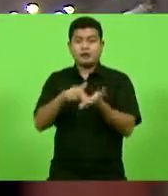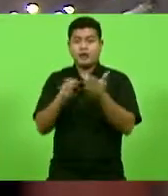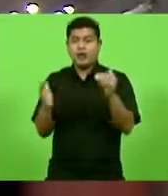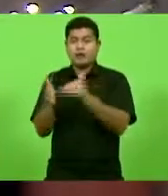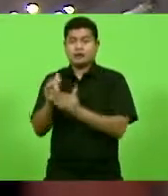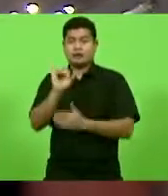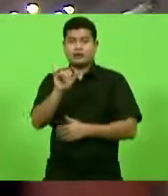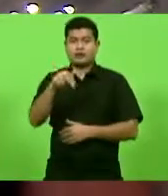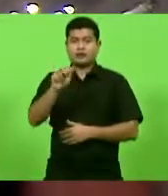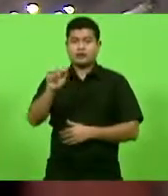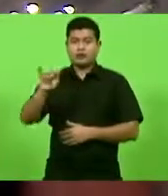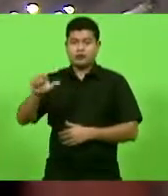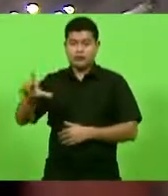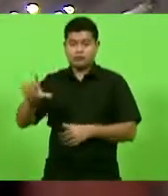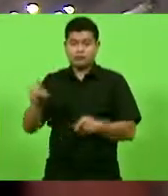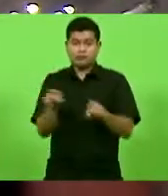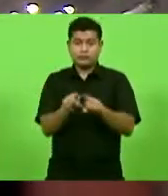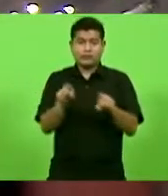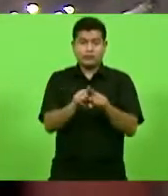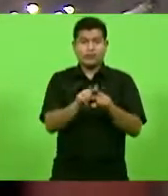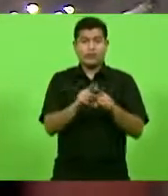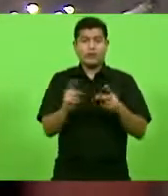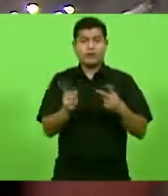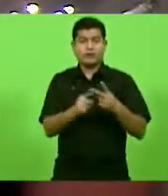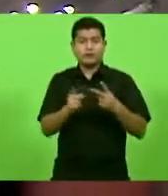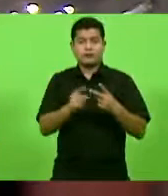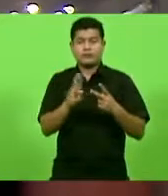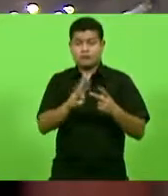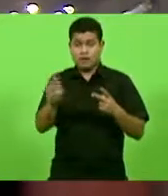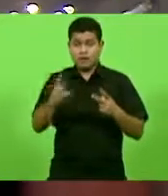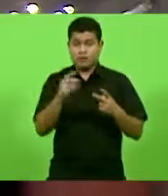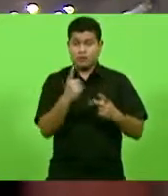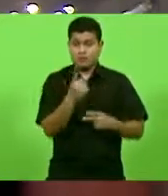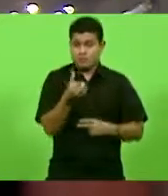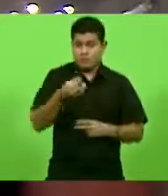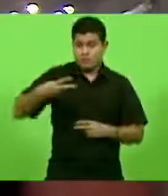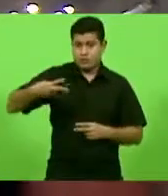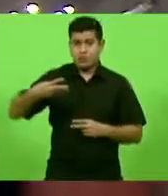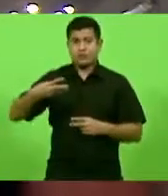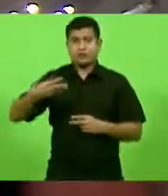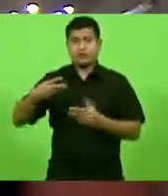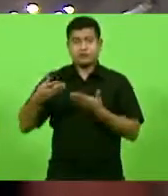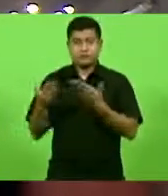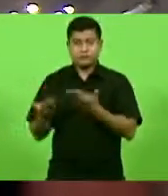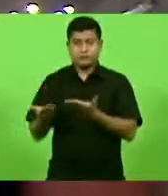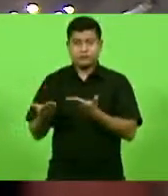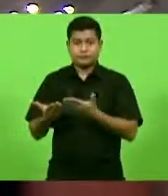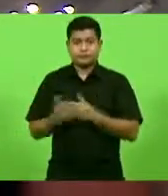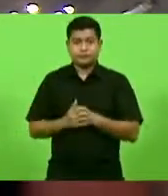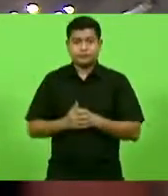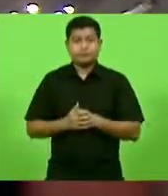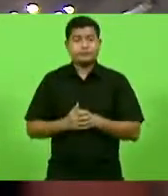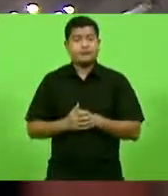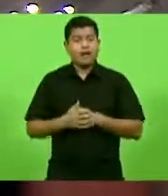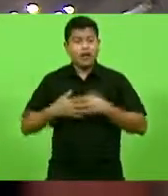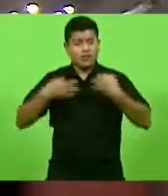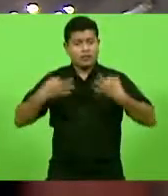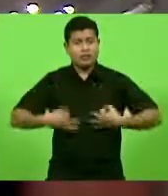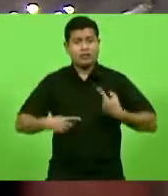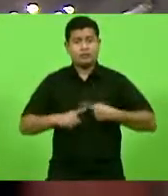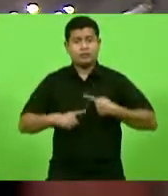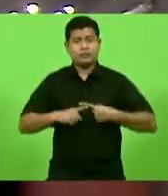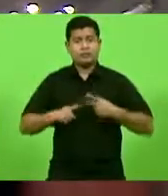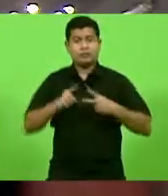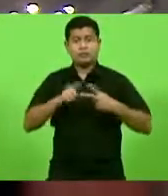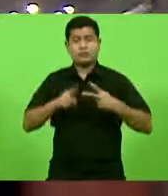da BR-163, que liga São Miguel do Oeste até Diniz Cerqueira. É justo porque são dois eixos